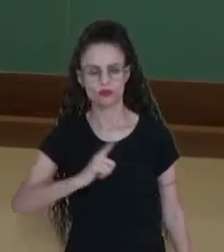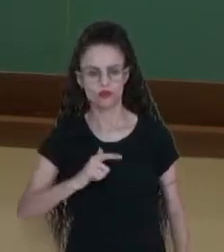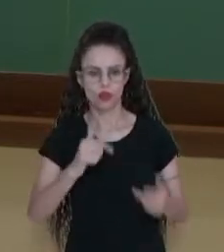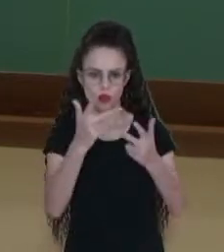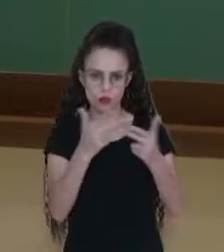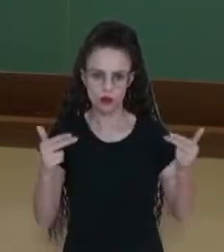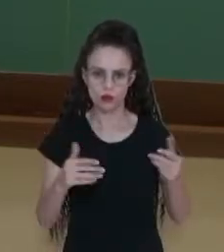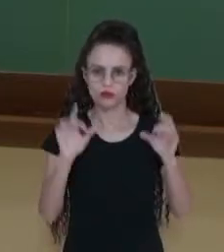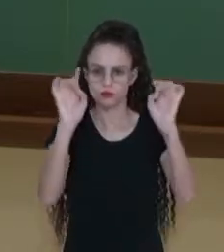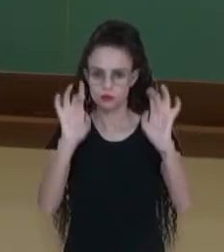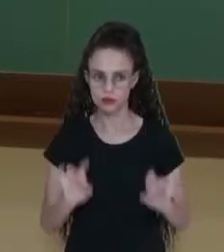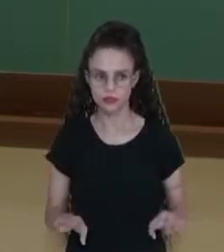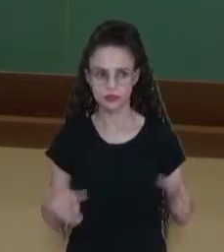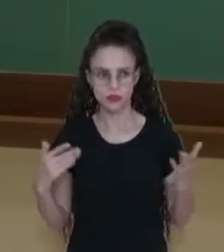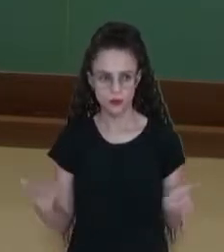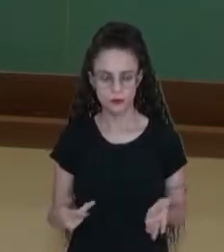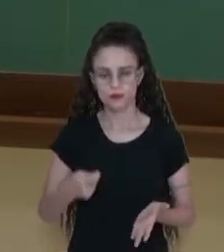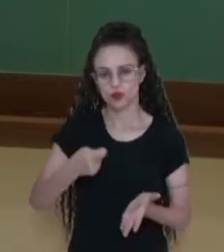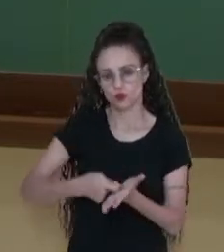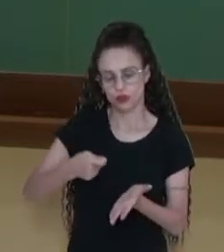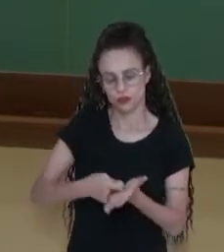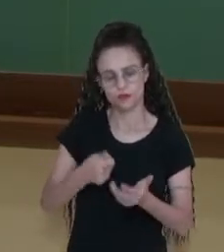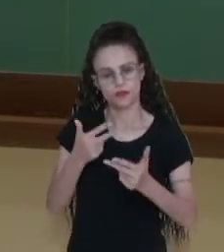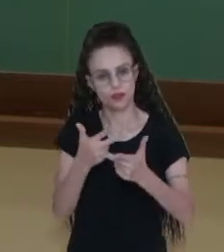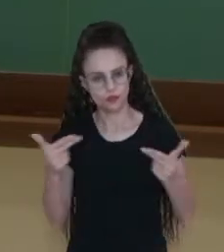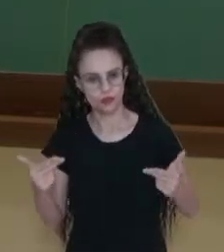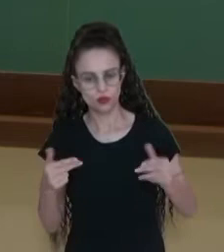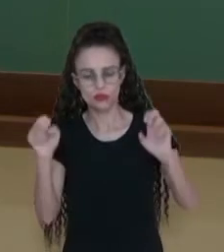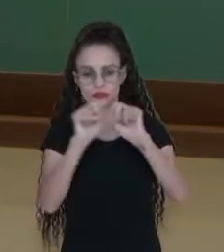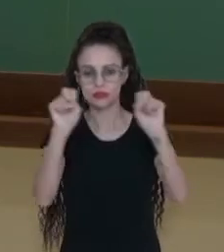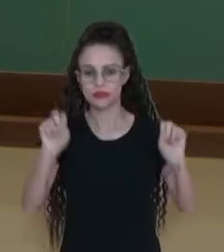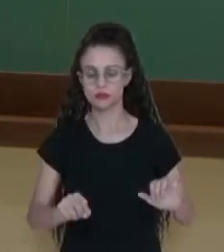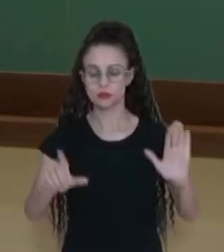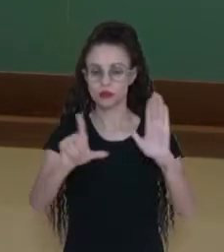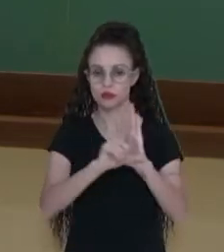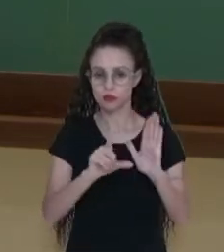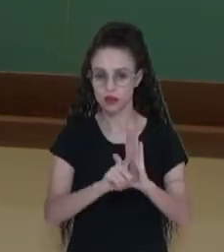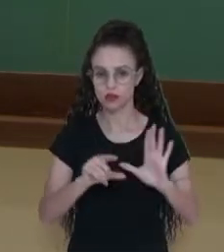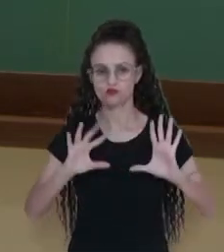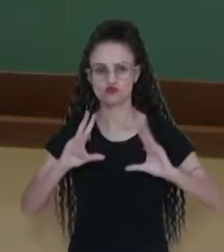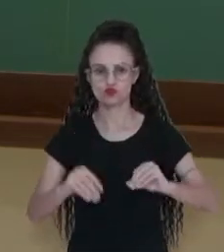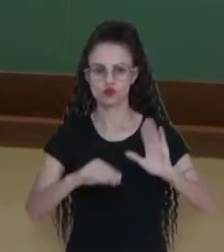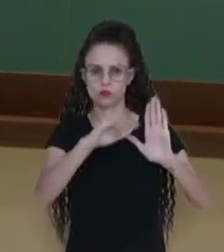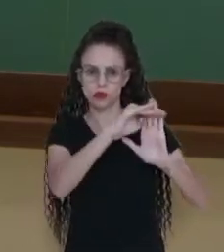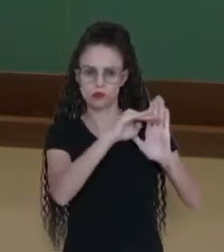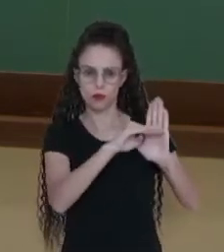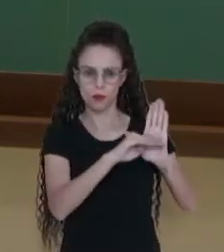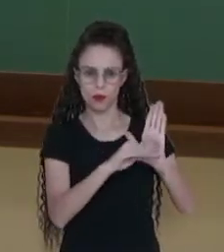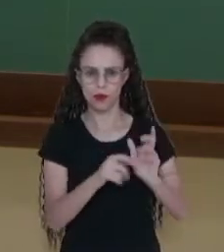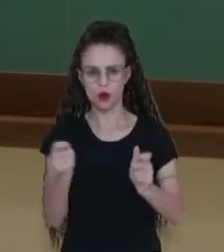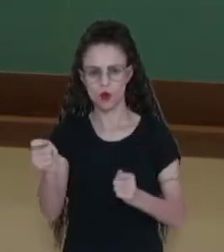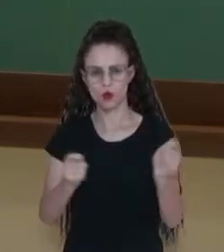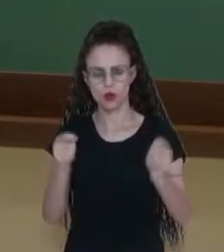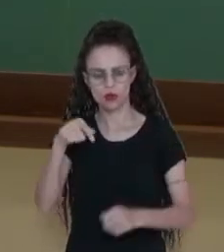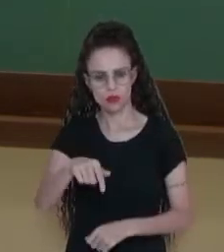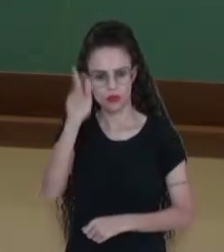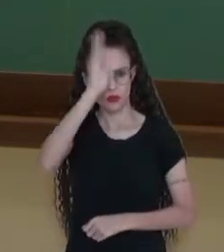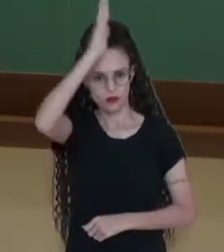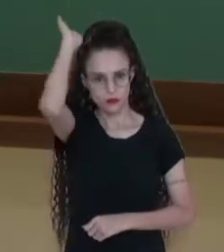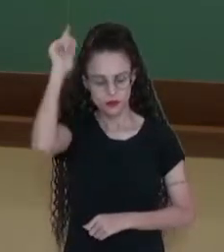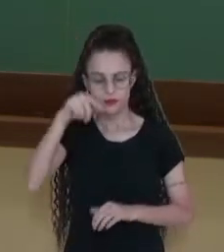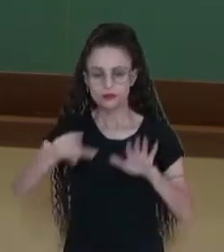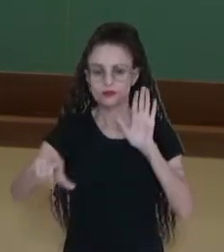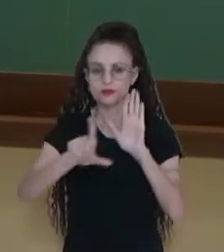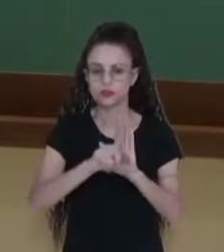algo especial, o dever de fazer algo. Então, um sistema de leis que faziam toda a coordenação desse mundo romano. E essa lei eles